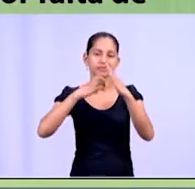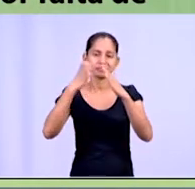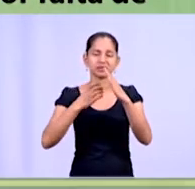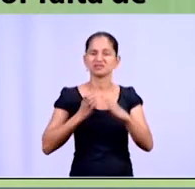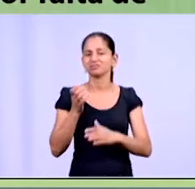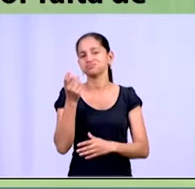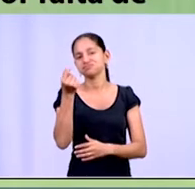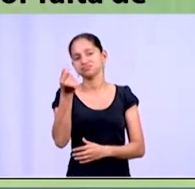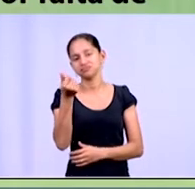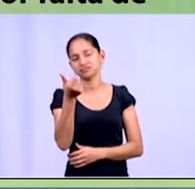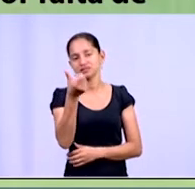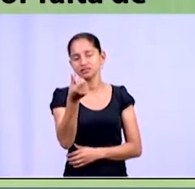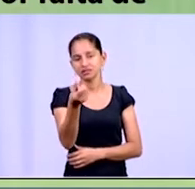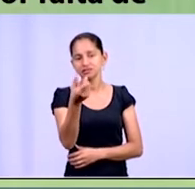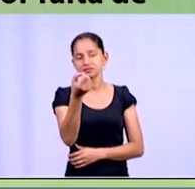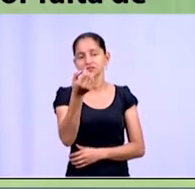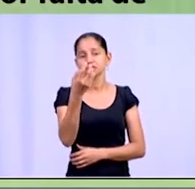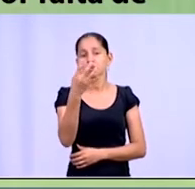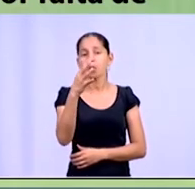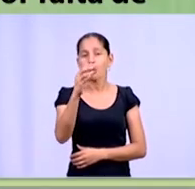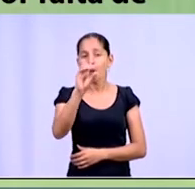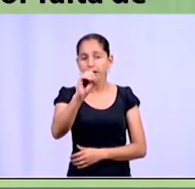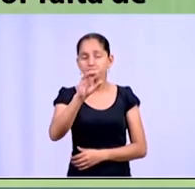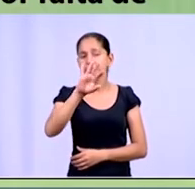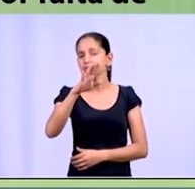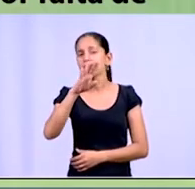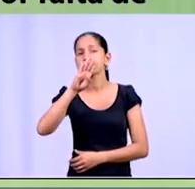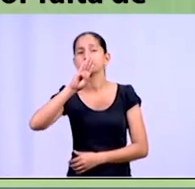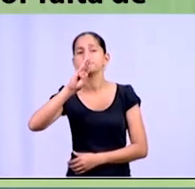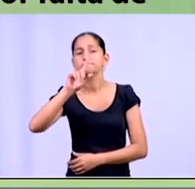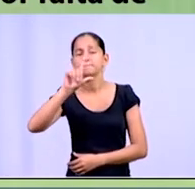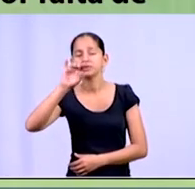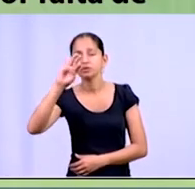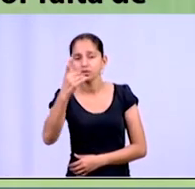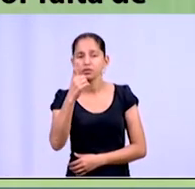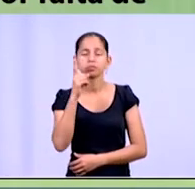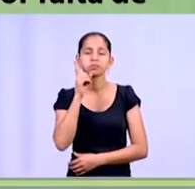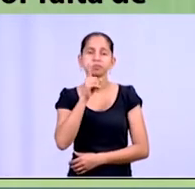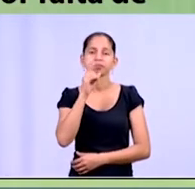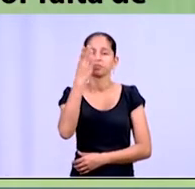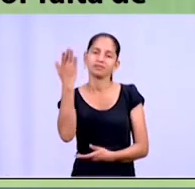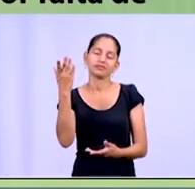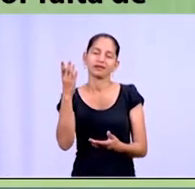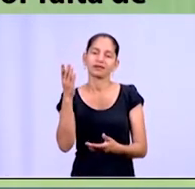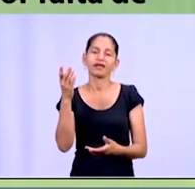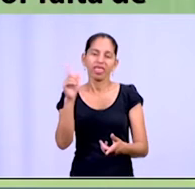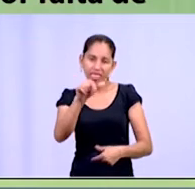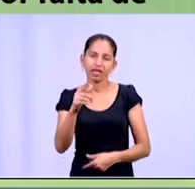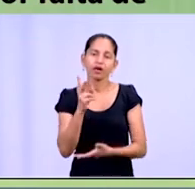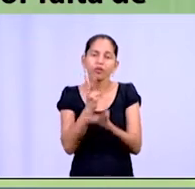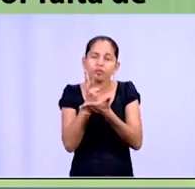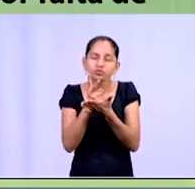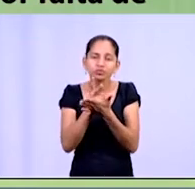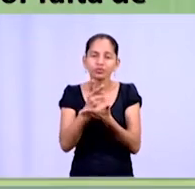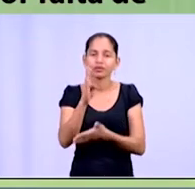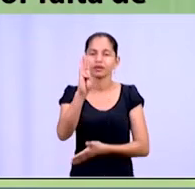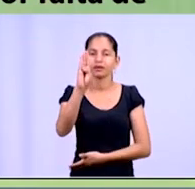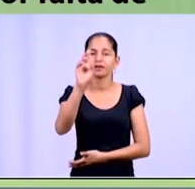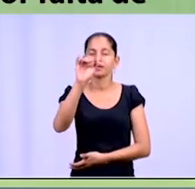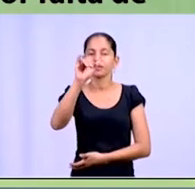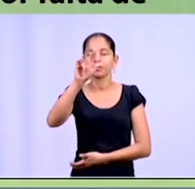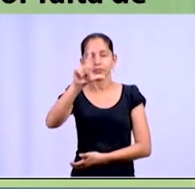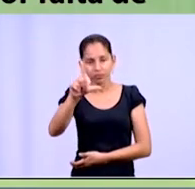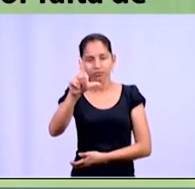640 bilhões. O homem mais rico do mundo é o homem da informática, Bill Gates, né? No